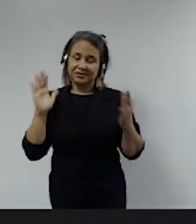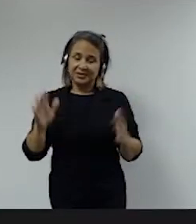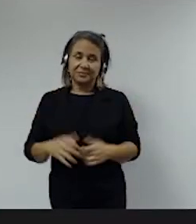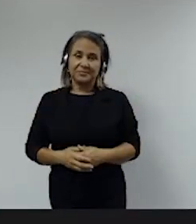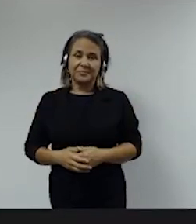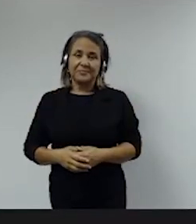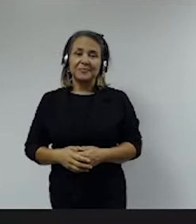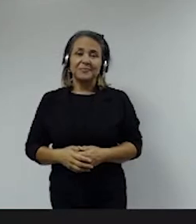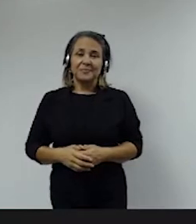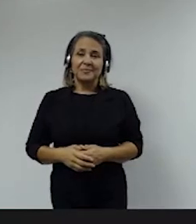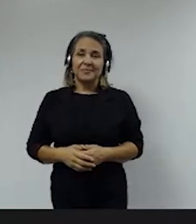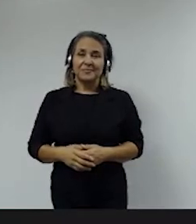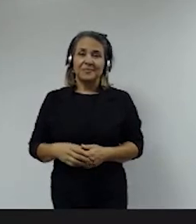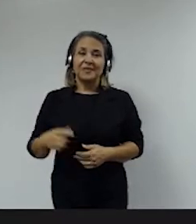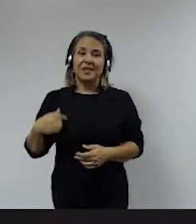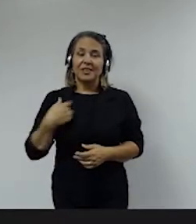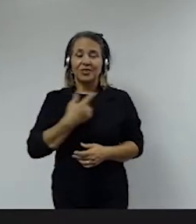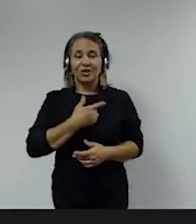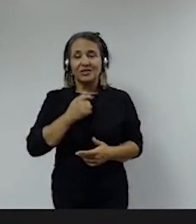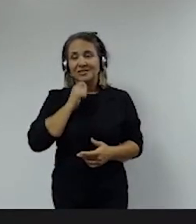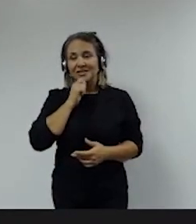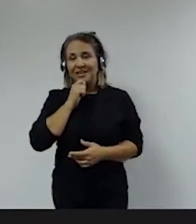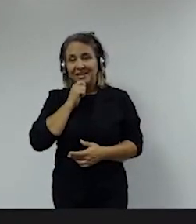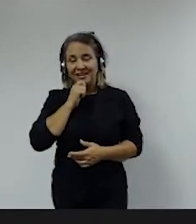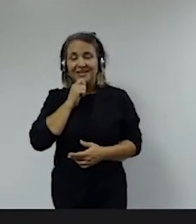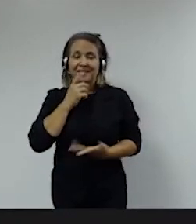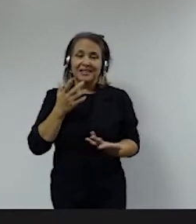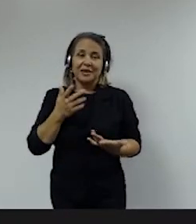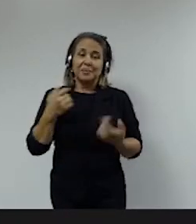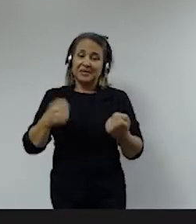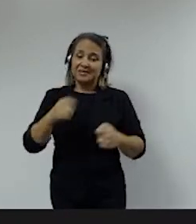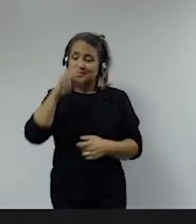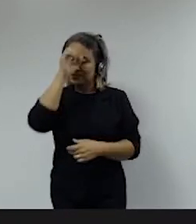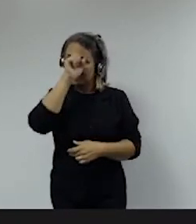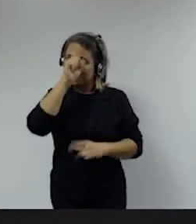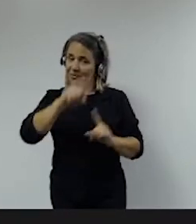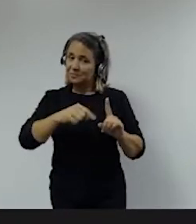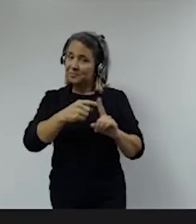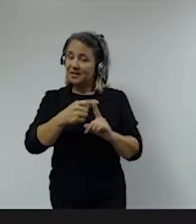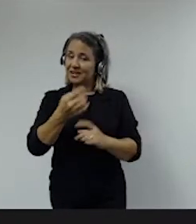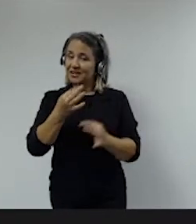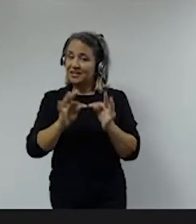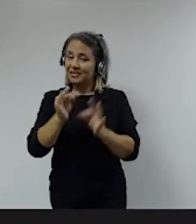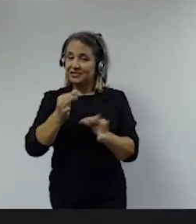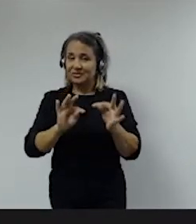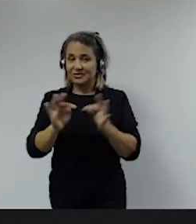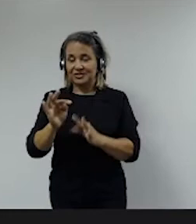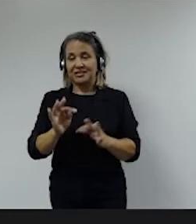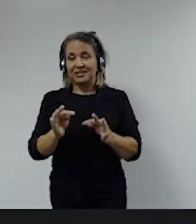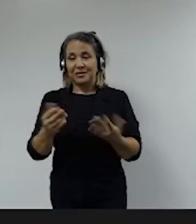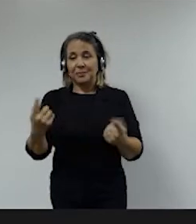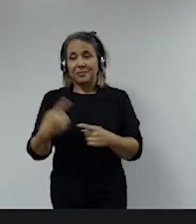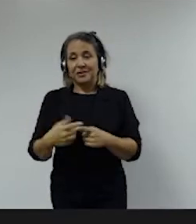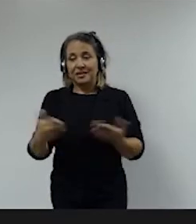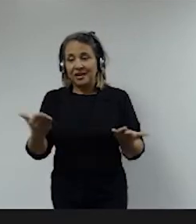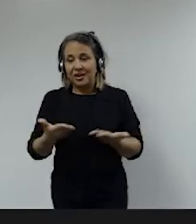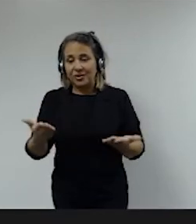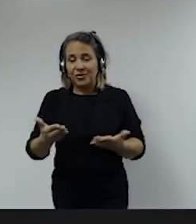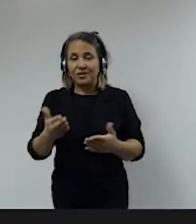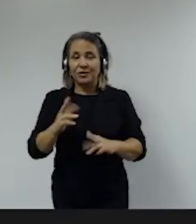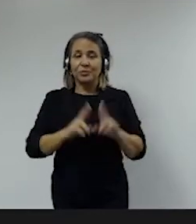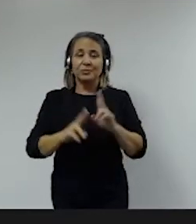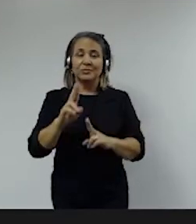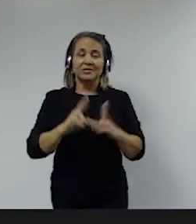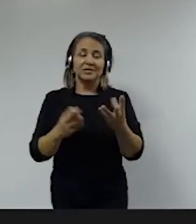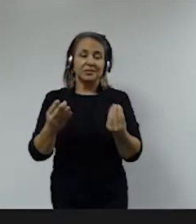Ainda somos um tanto quanto refém da tecnologia, né? Principalmente em tempos de tanto uso, e a minha